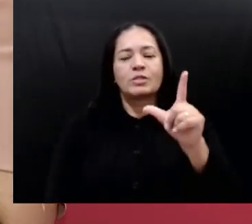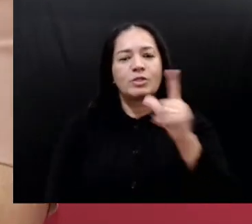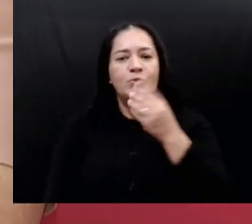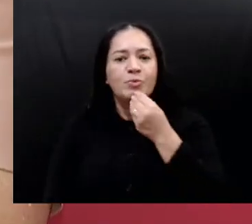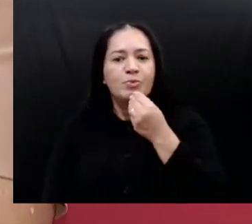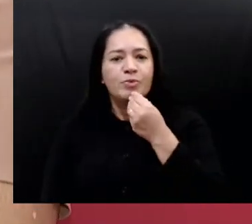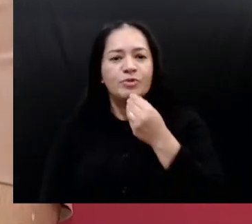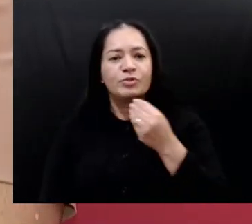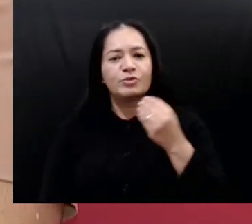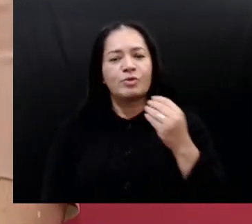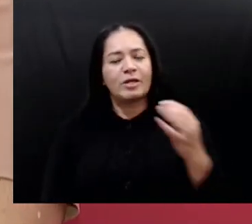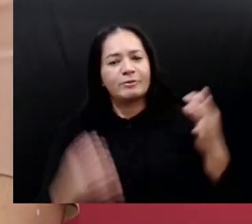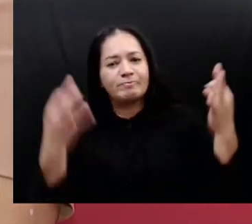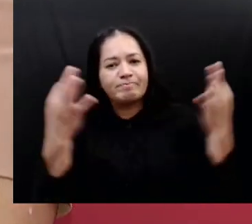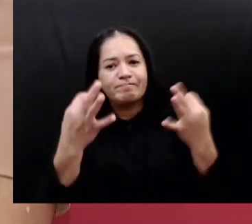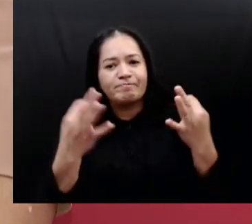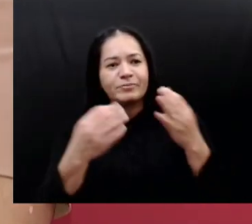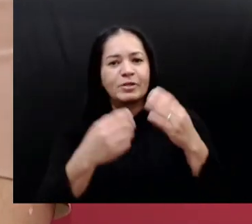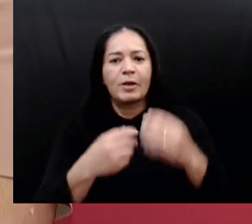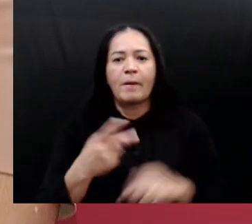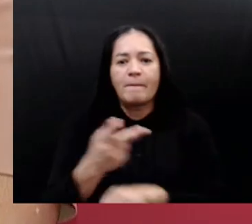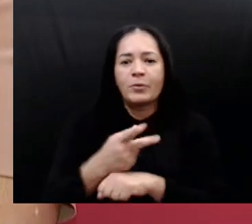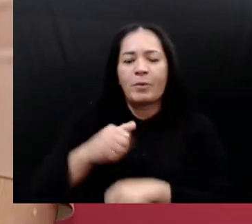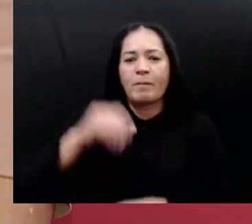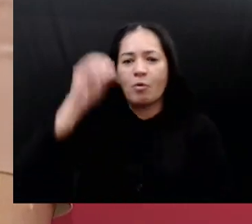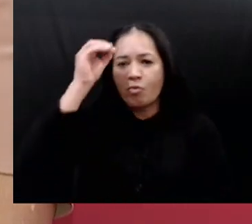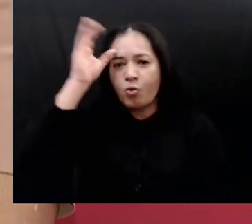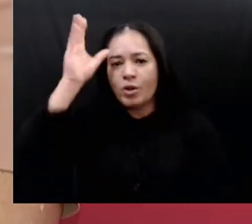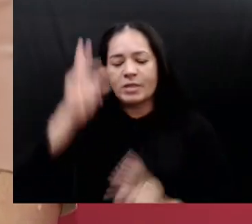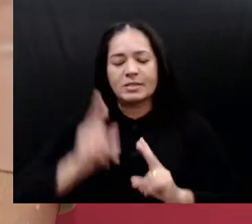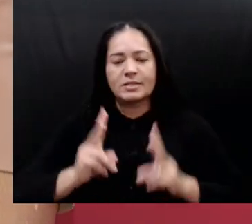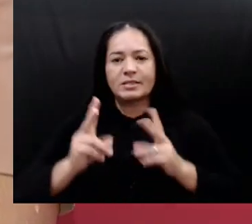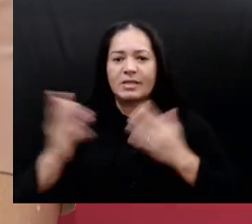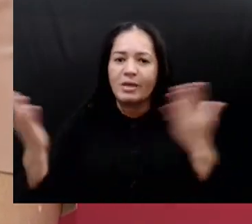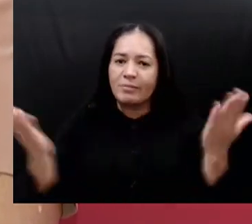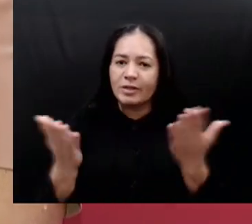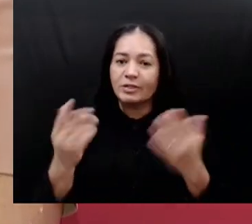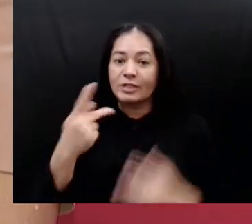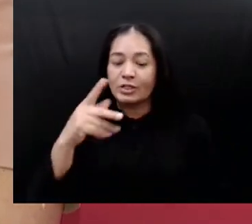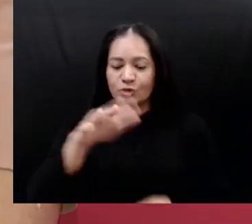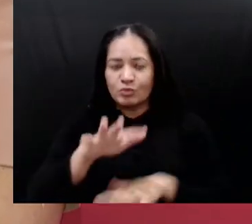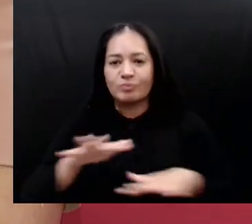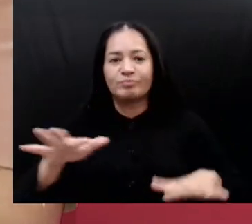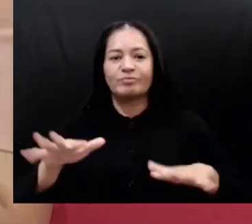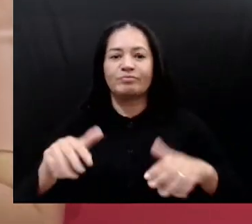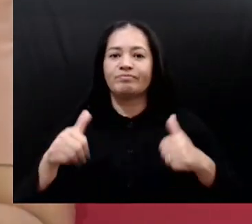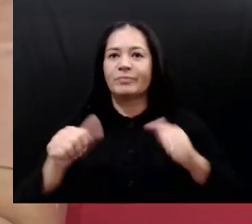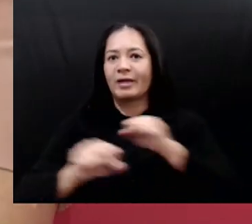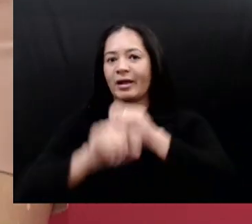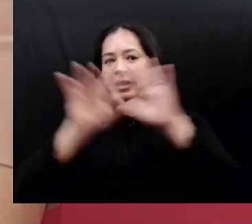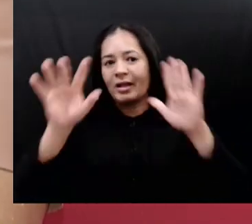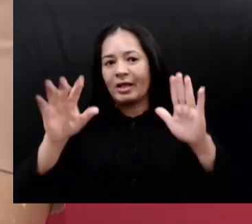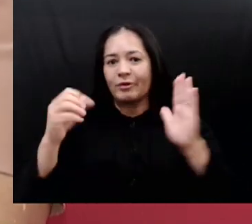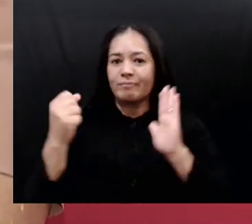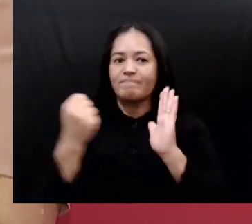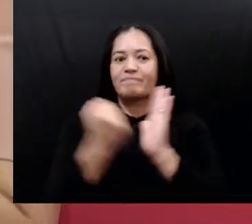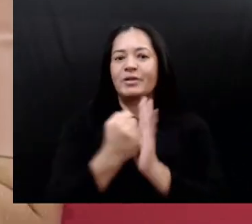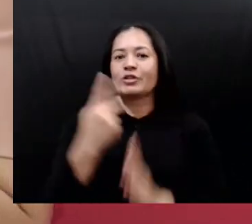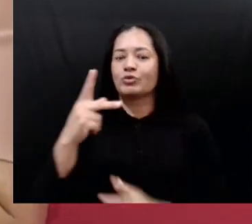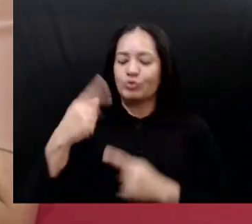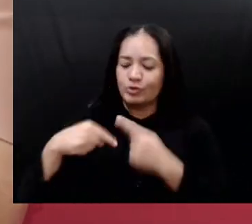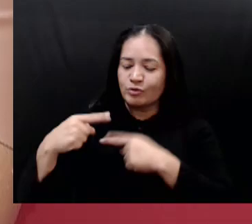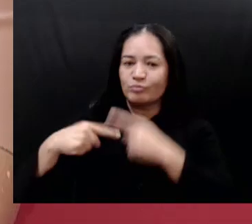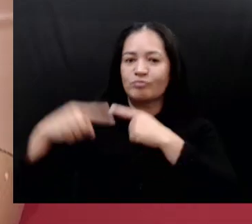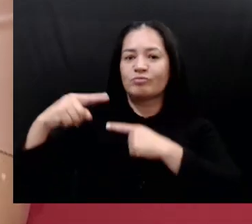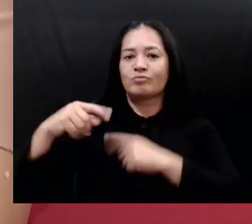aperfeiçoar, de buscar mais conhecimento, estar sempre se atualizando na sua área, né? É claro que isso vai impactar no seu desempenho enquanto profissional,